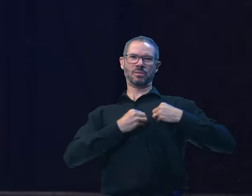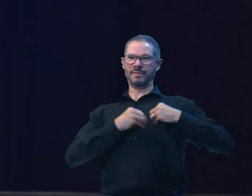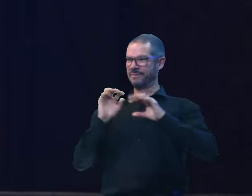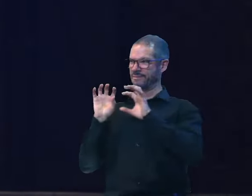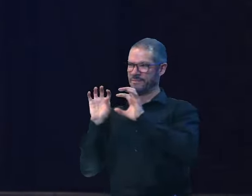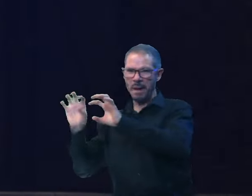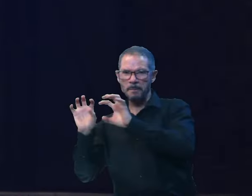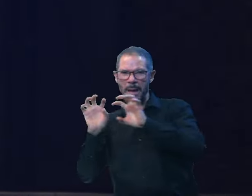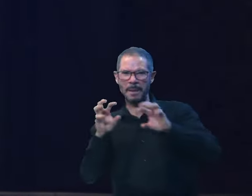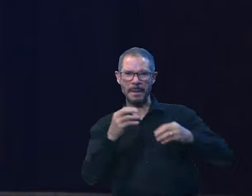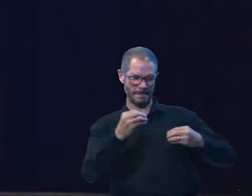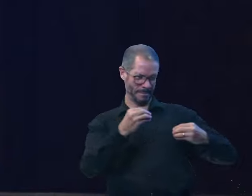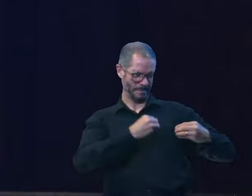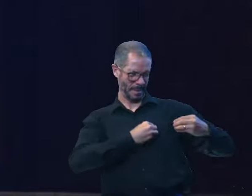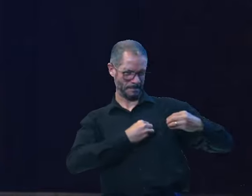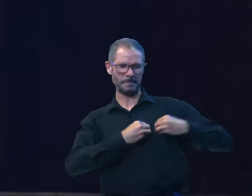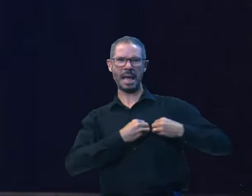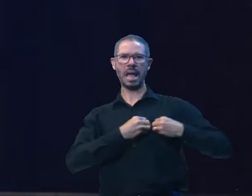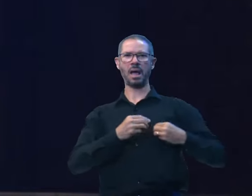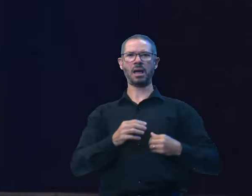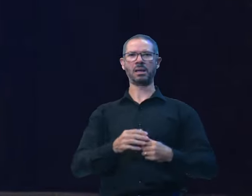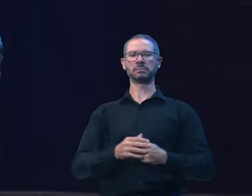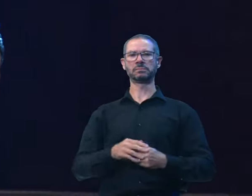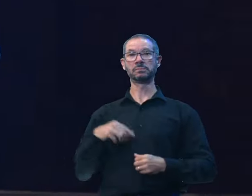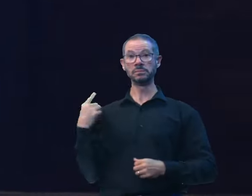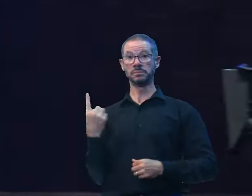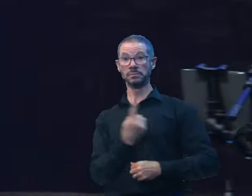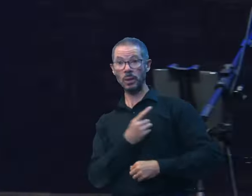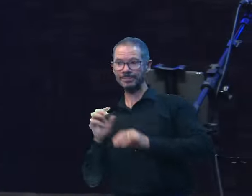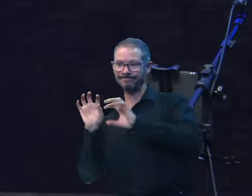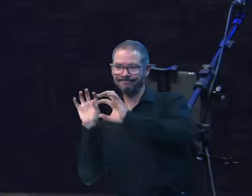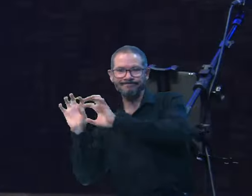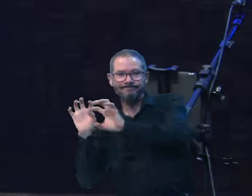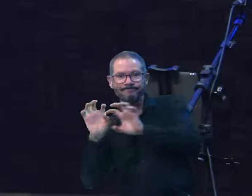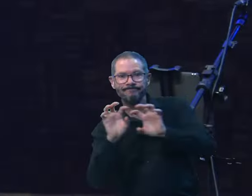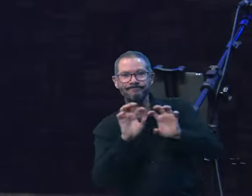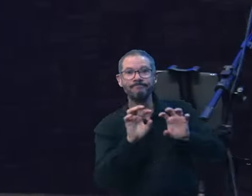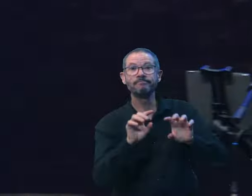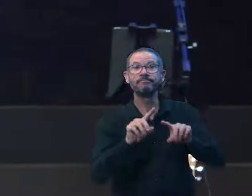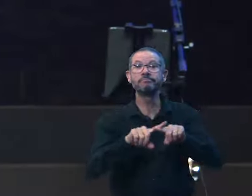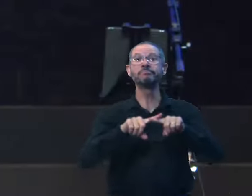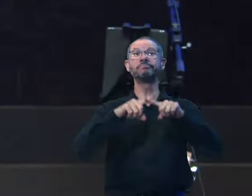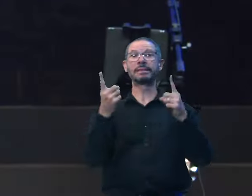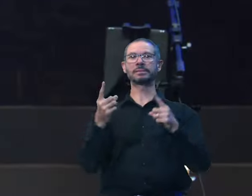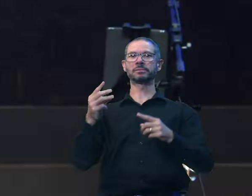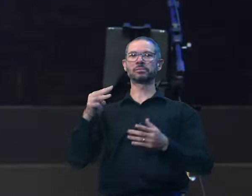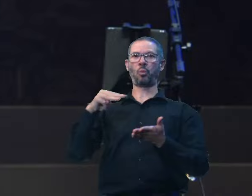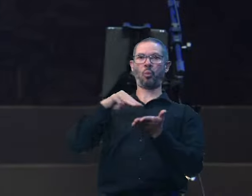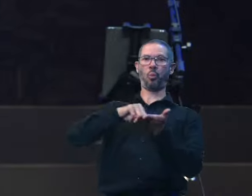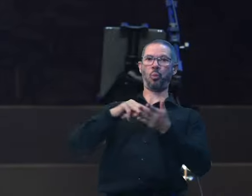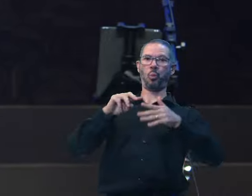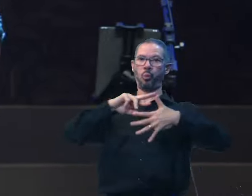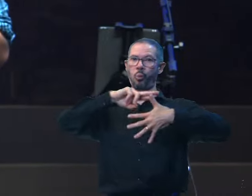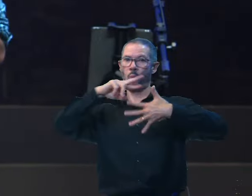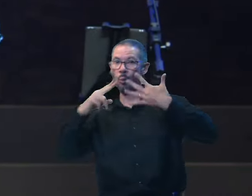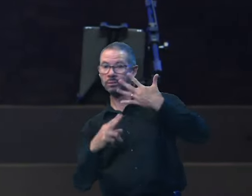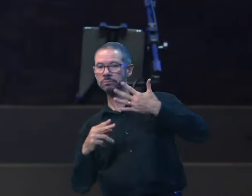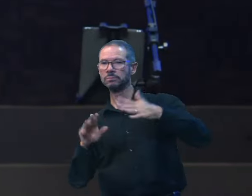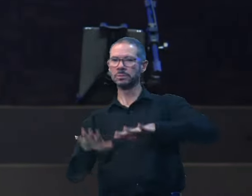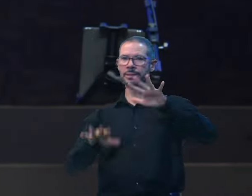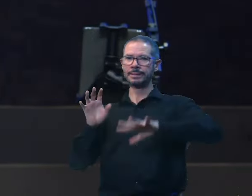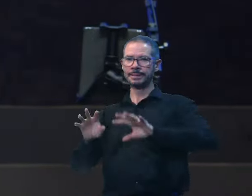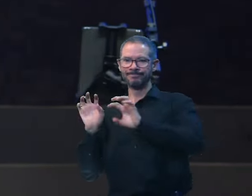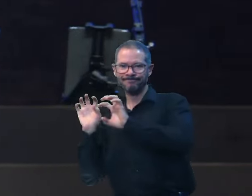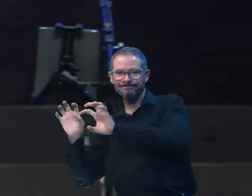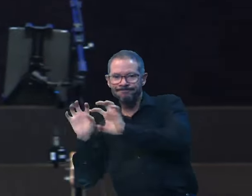Ferir é pecado. Nós ferimos muitas vezes porque nos fizeram isso, mas também existem outros motivos. Muitas vezes nós